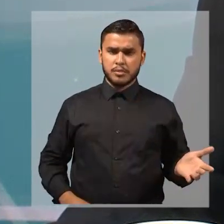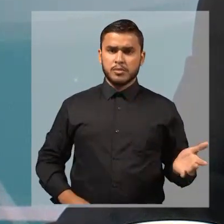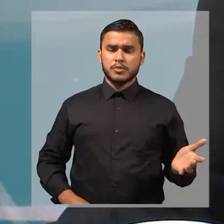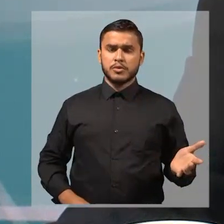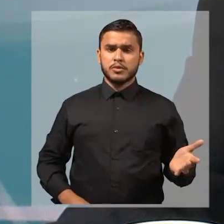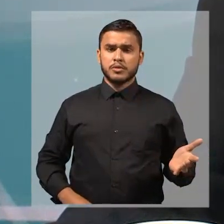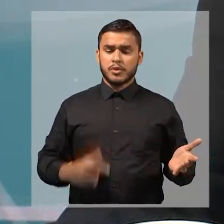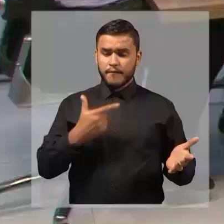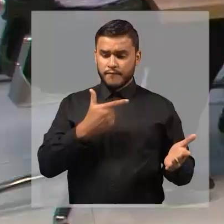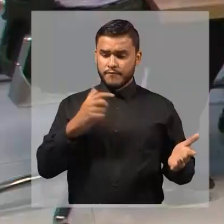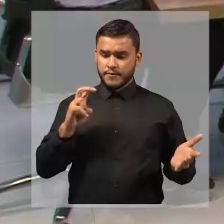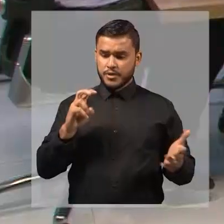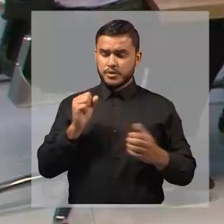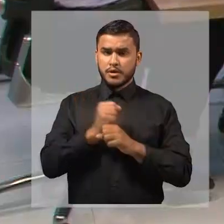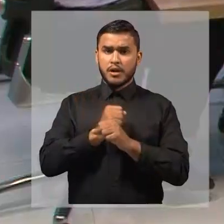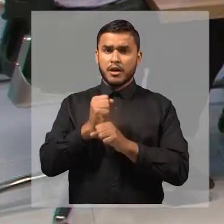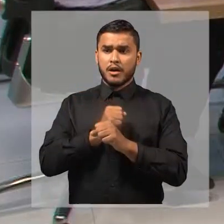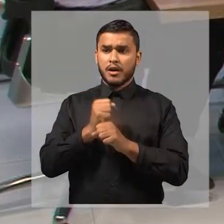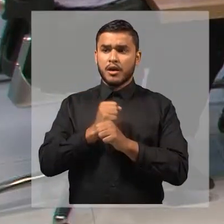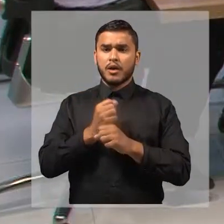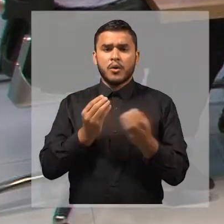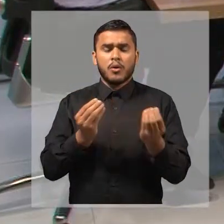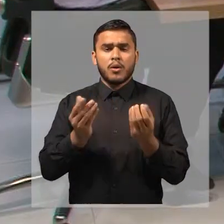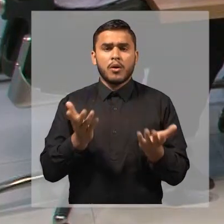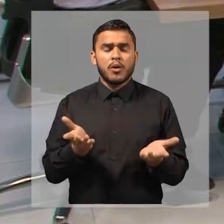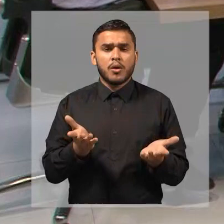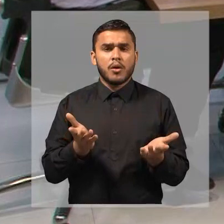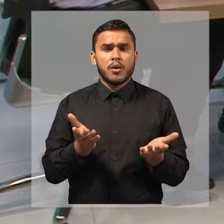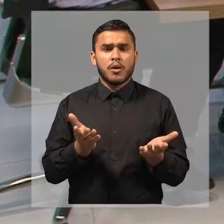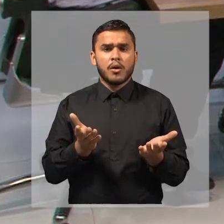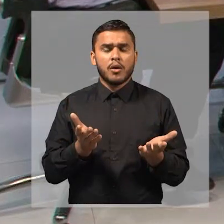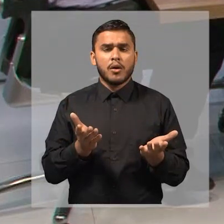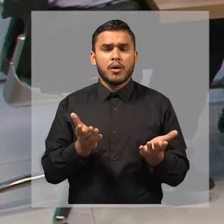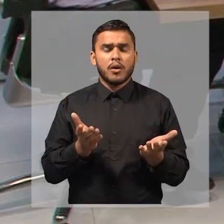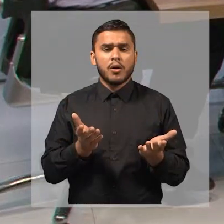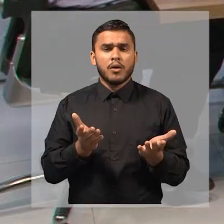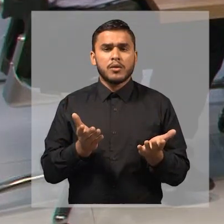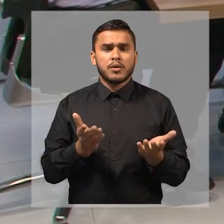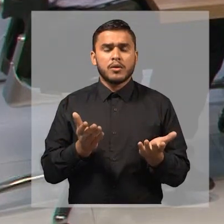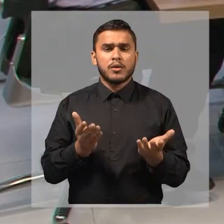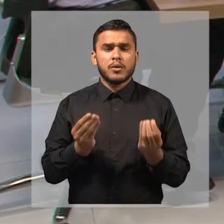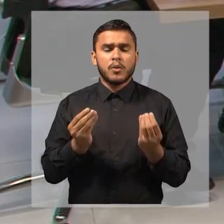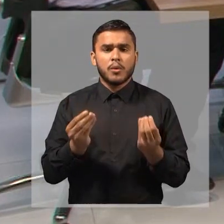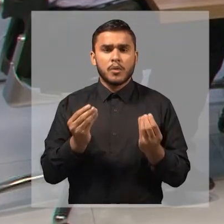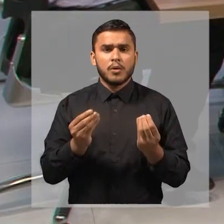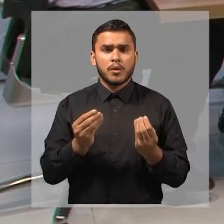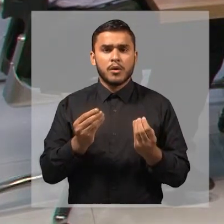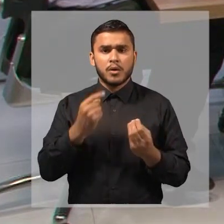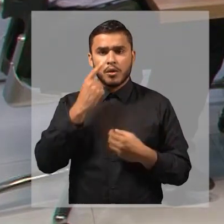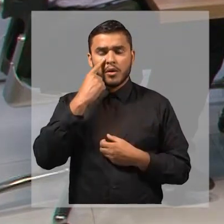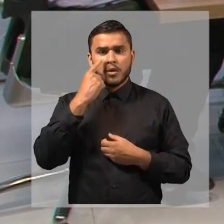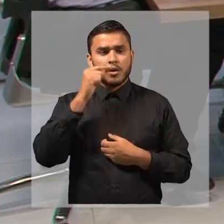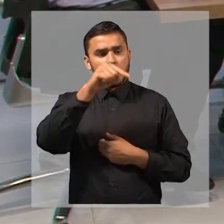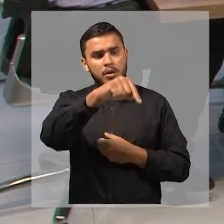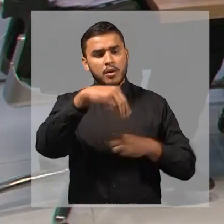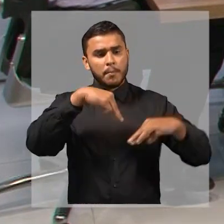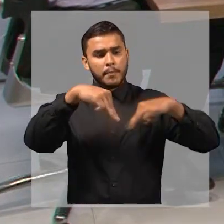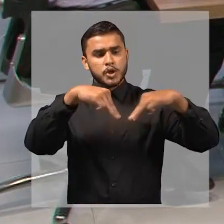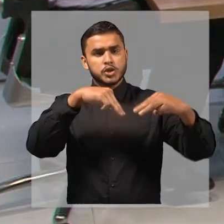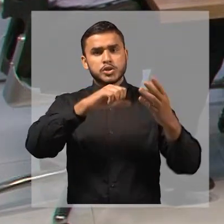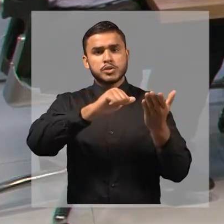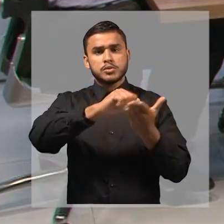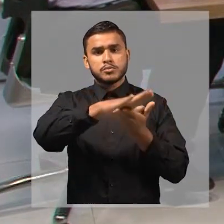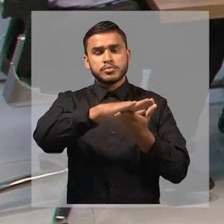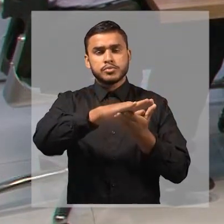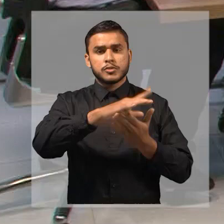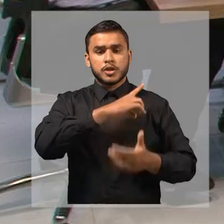de 25 anos desmontou o ministro. Pois é. Desmontou ao vivo e a cores. Eu tenho a